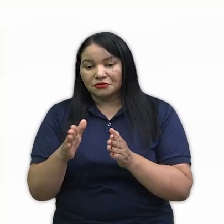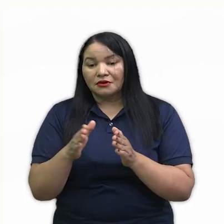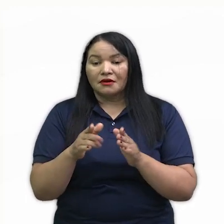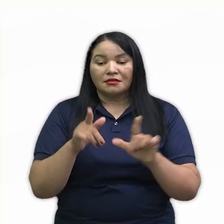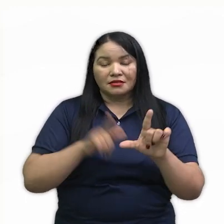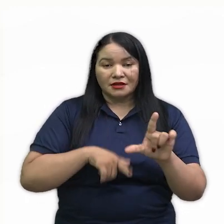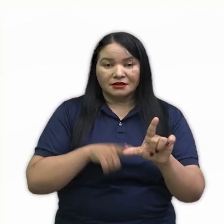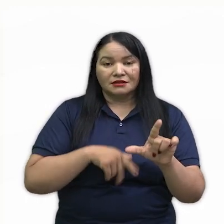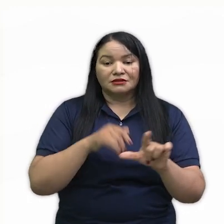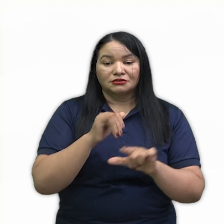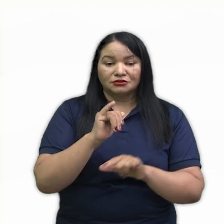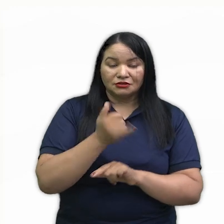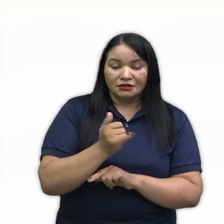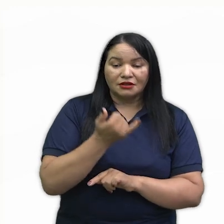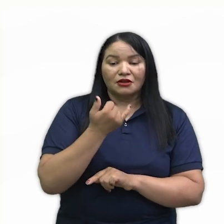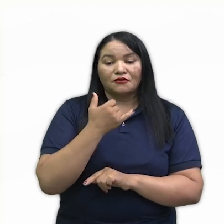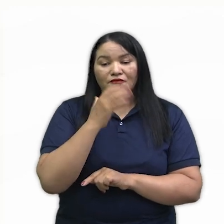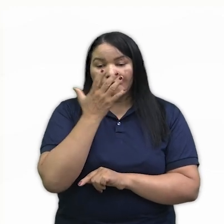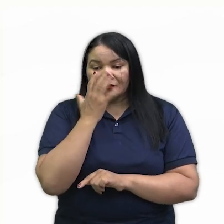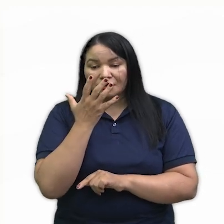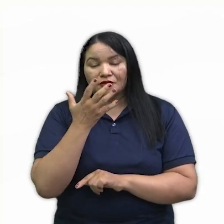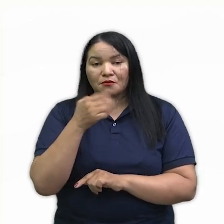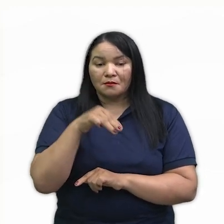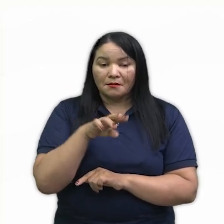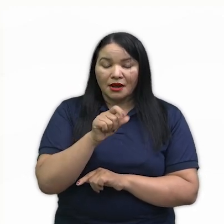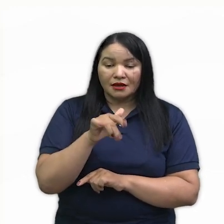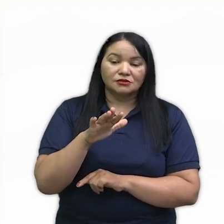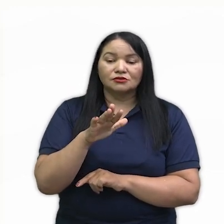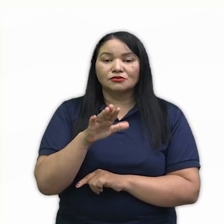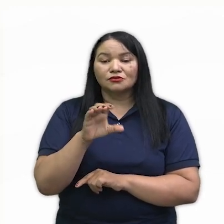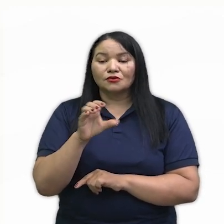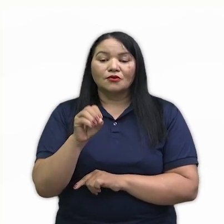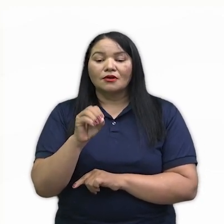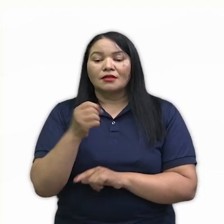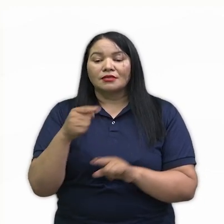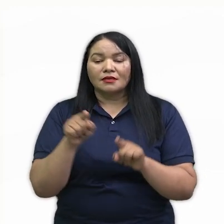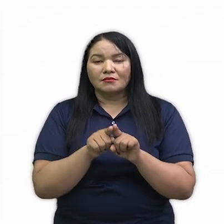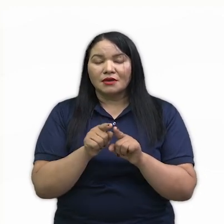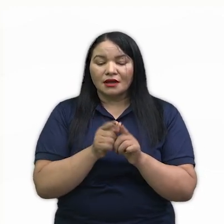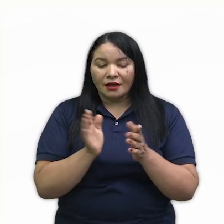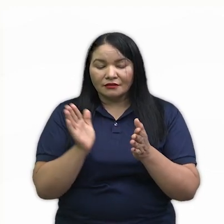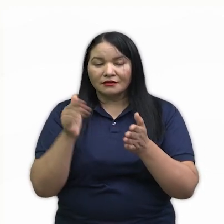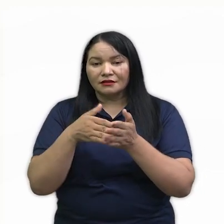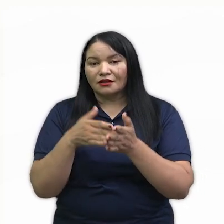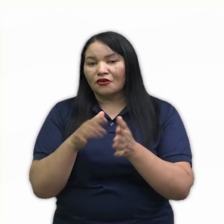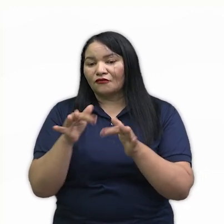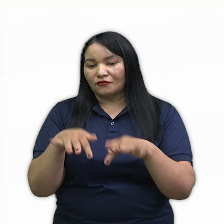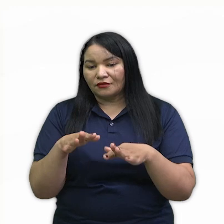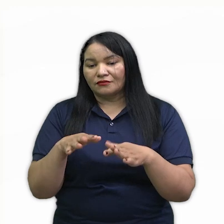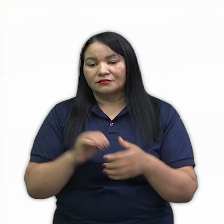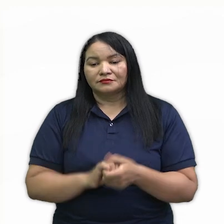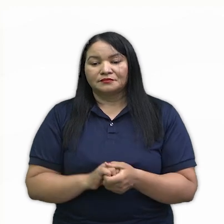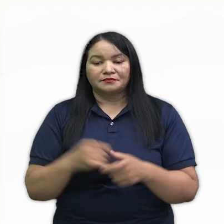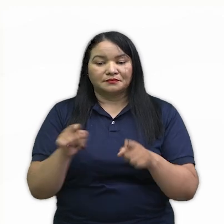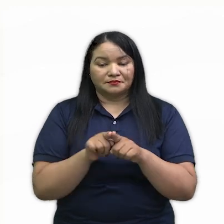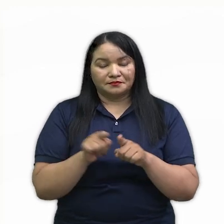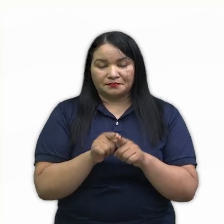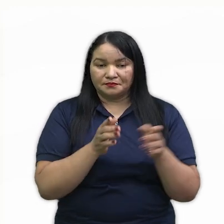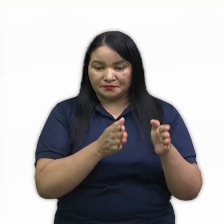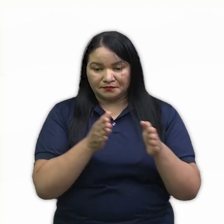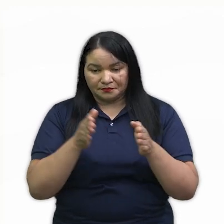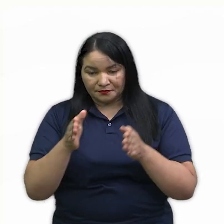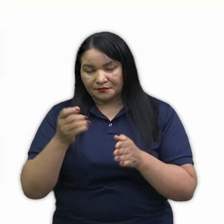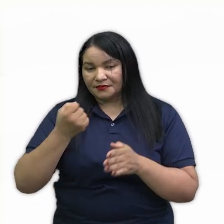janeiro, fevereiro, março, até, né, os meses aí do ano. Por exemplo, tenho aqui